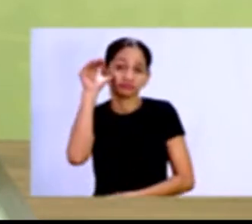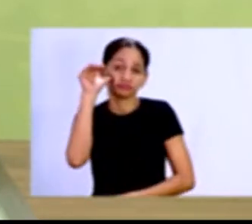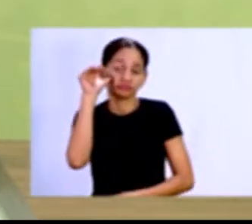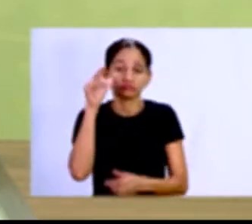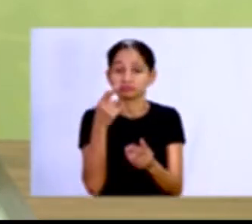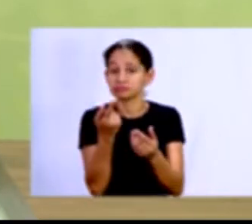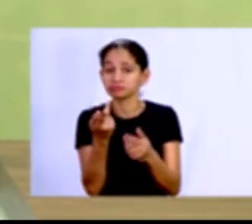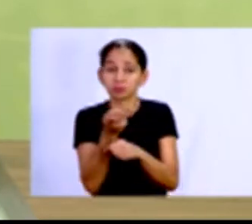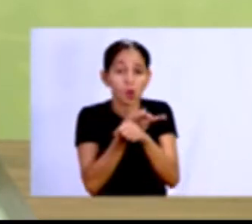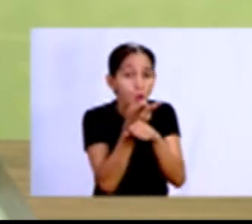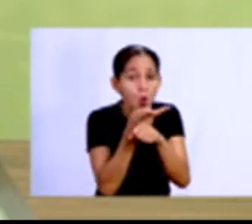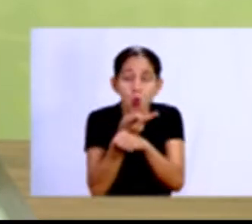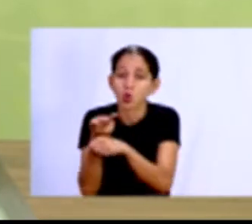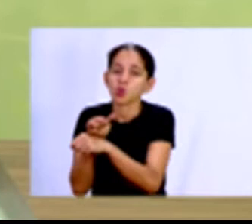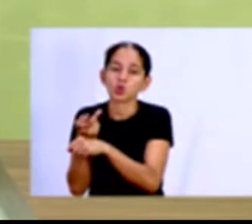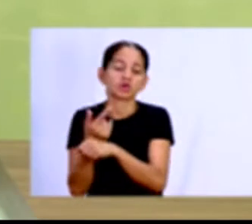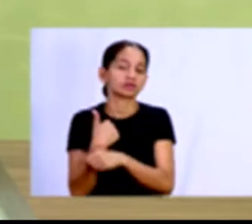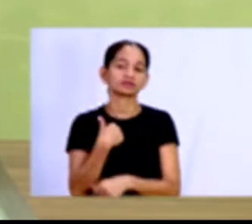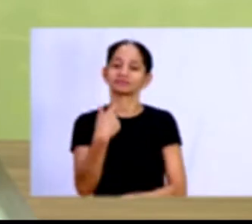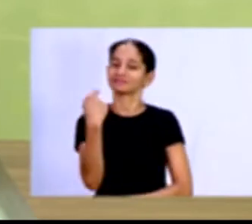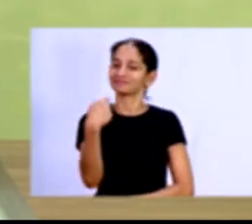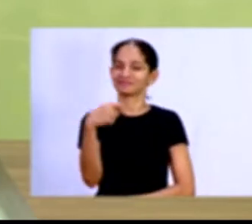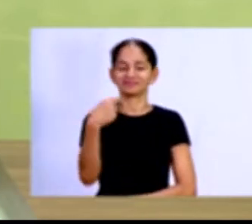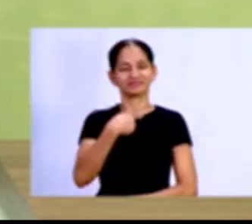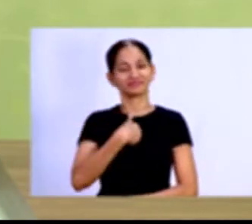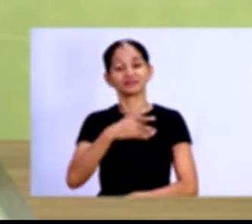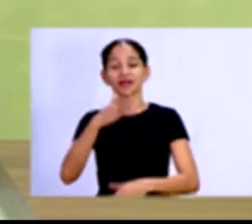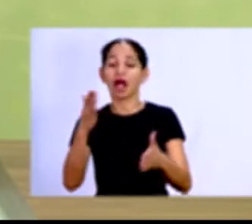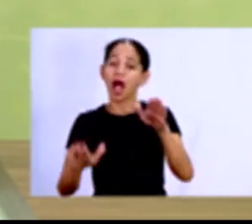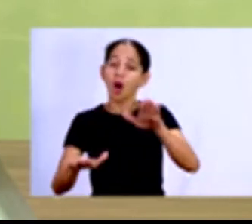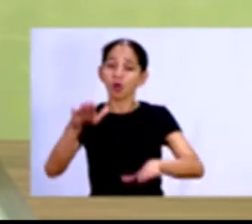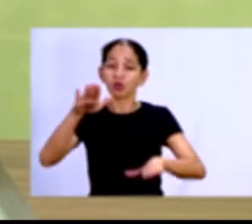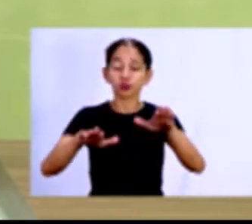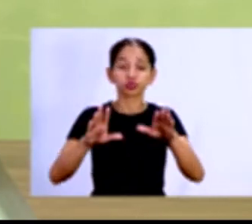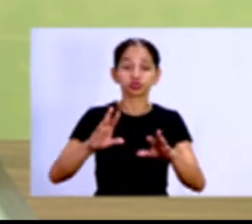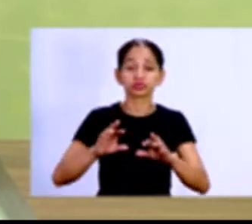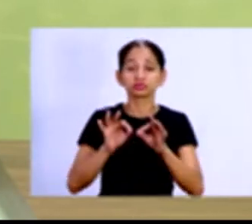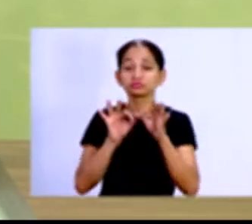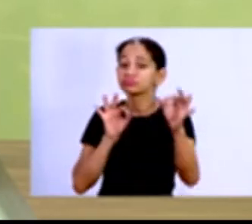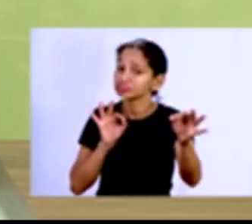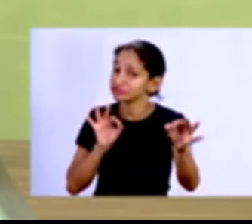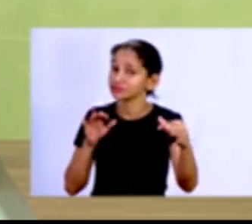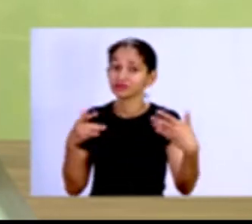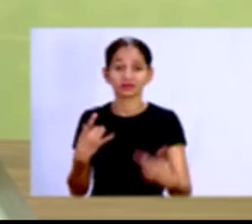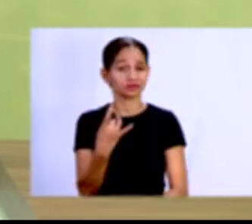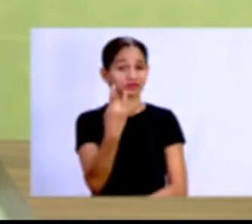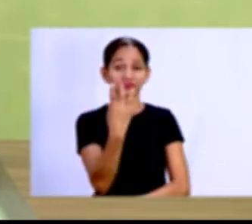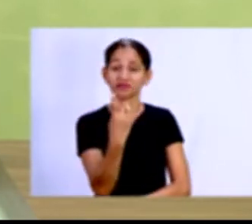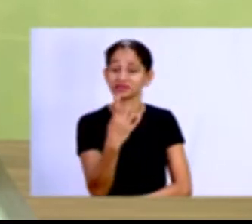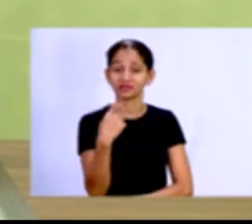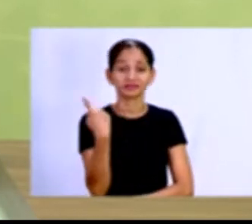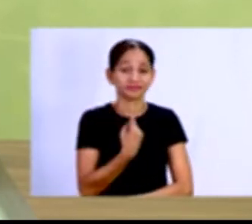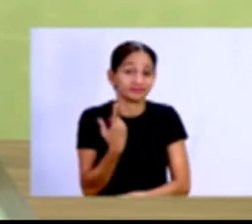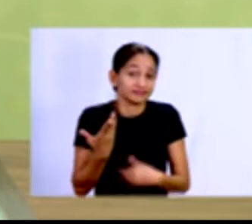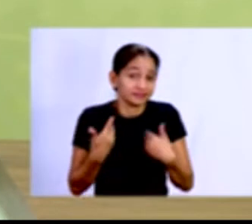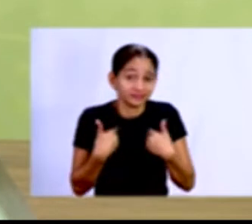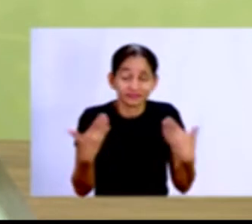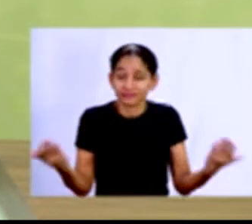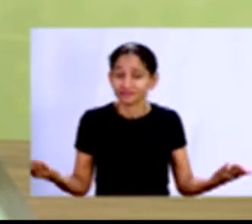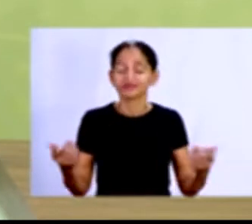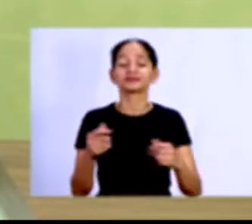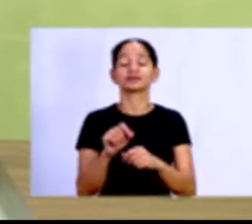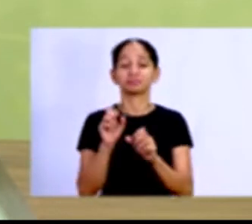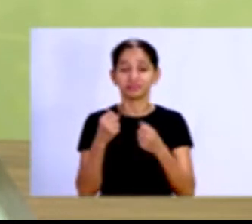de buscar, de correr atrás desse conhecimento, porque você vai estar em alguns momentos, em boa parte desses tempos, a sós, né? Então, é esse o momento que